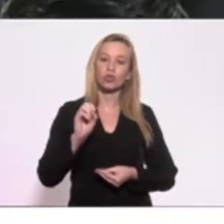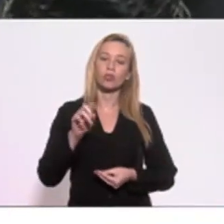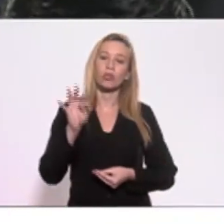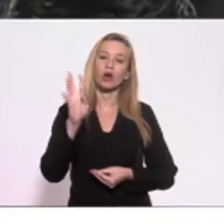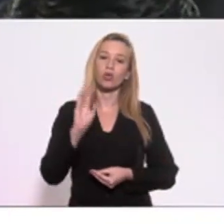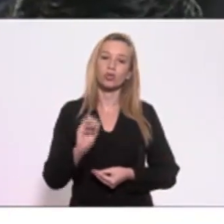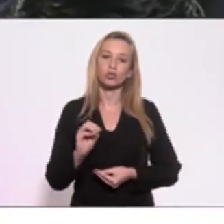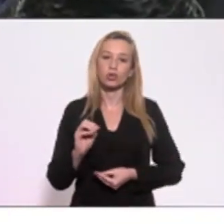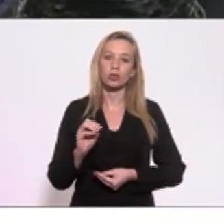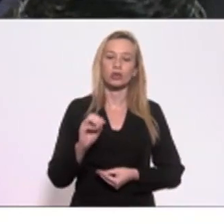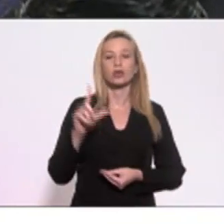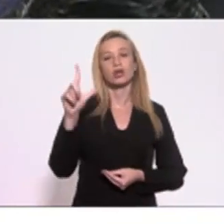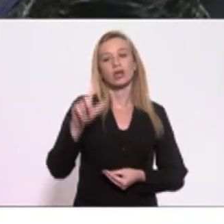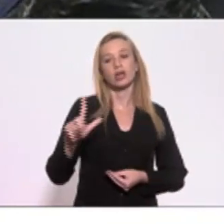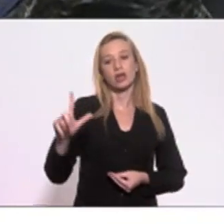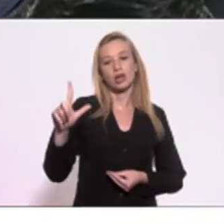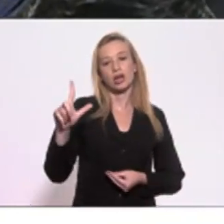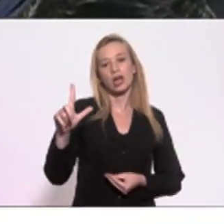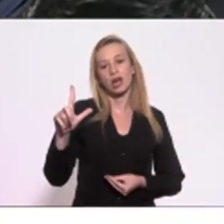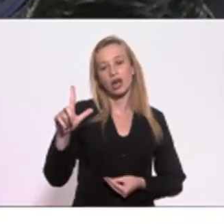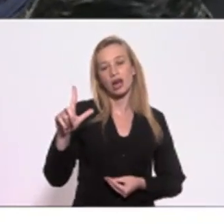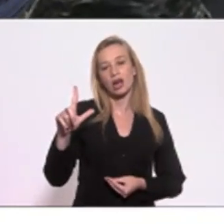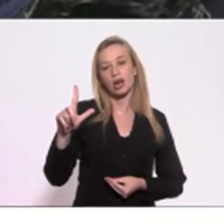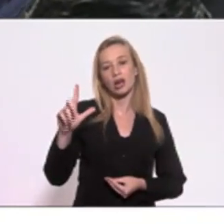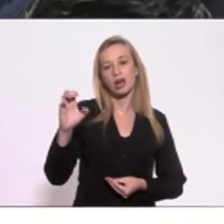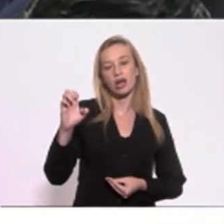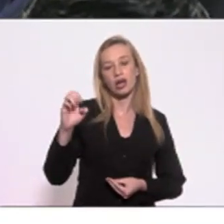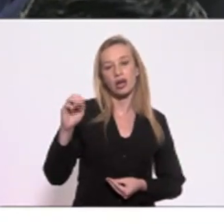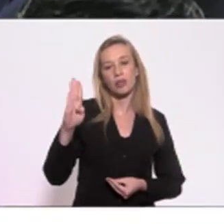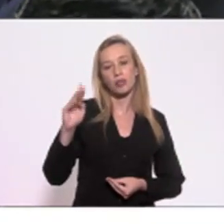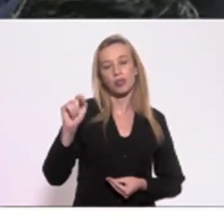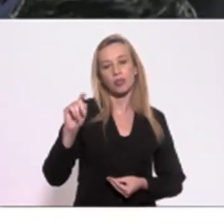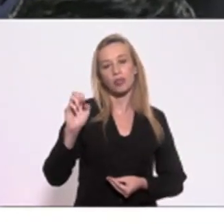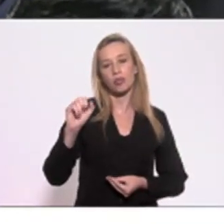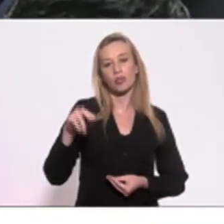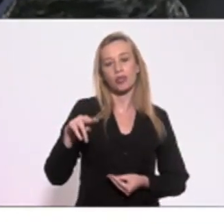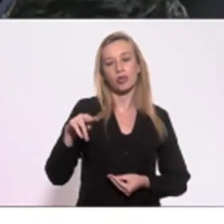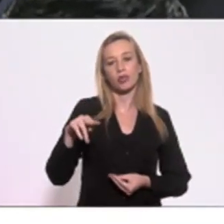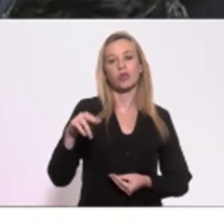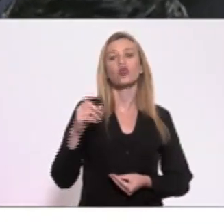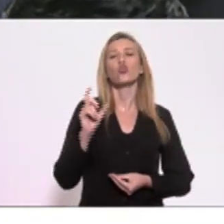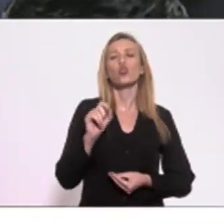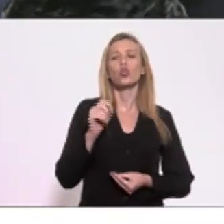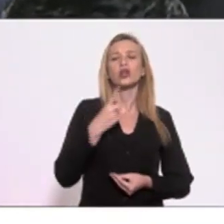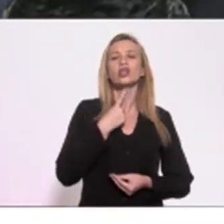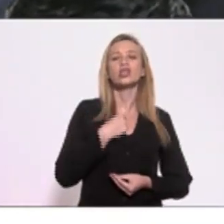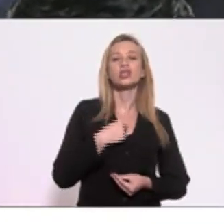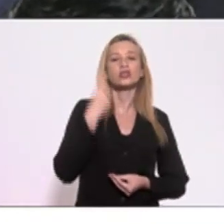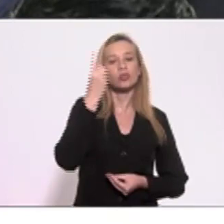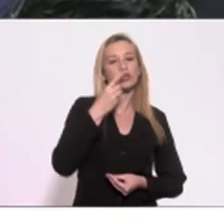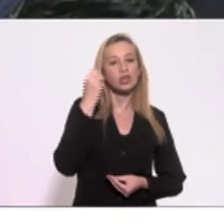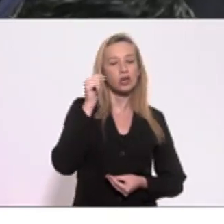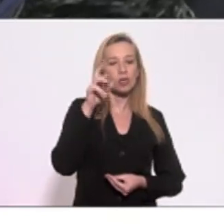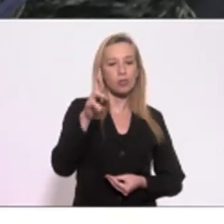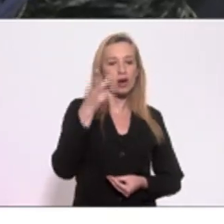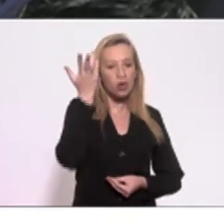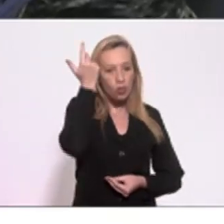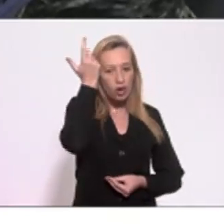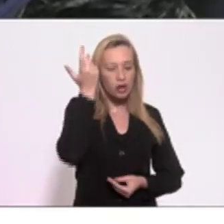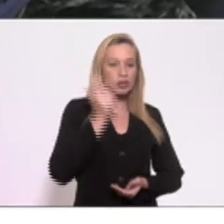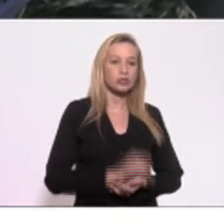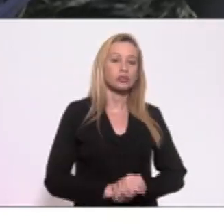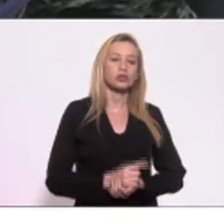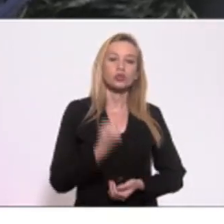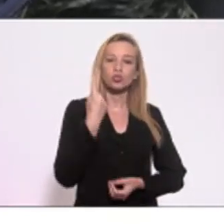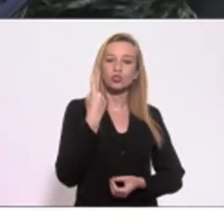Leblon. O que deseja o deputado Eliomar Coelho atendendo